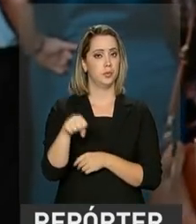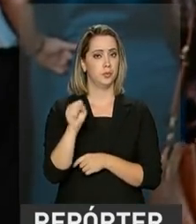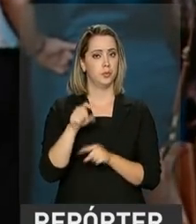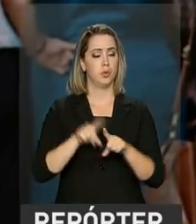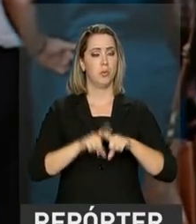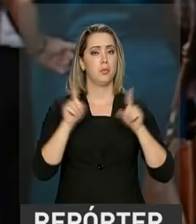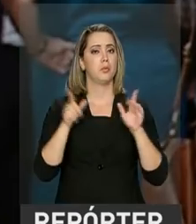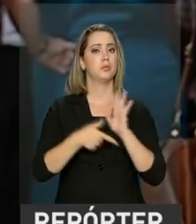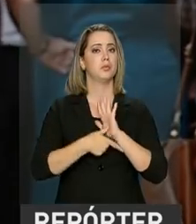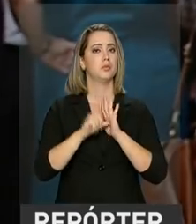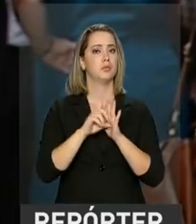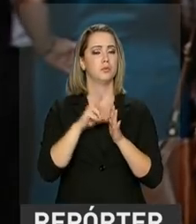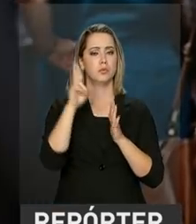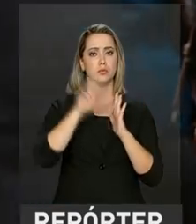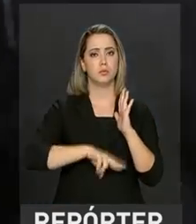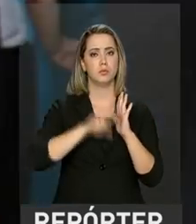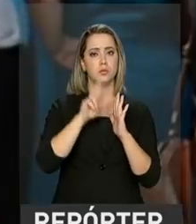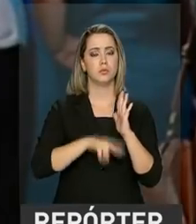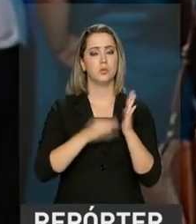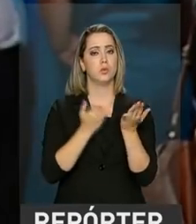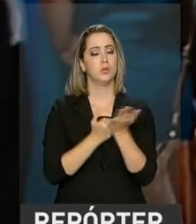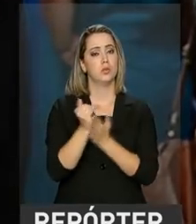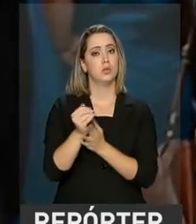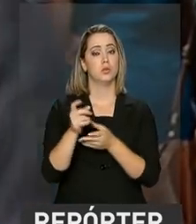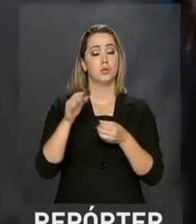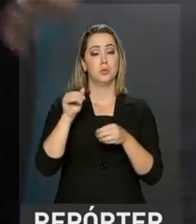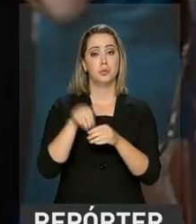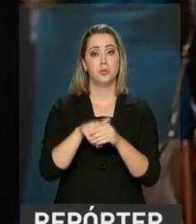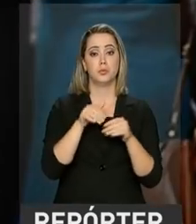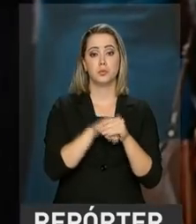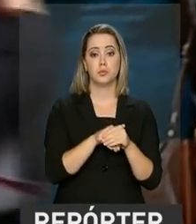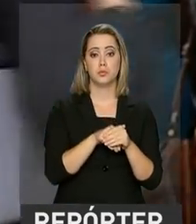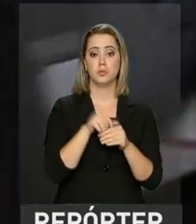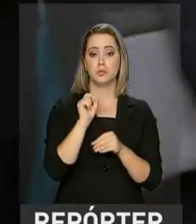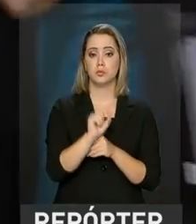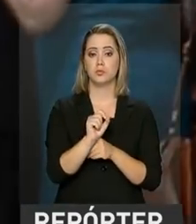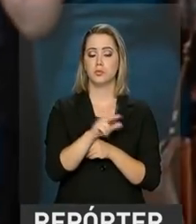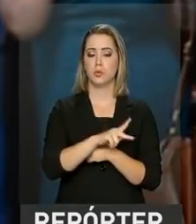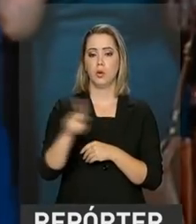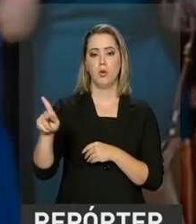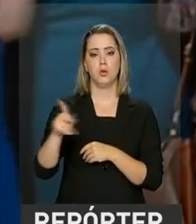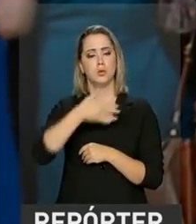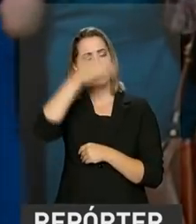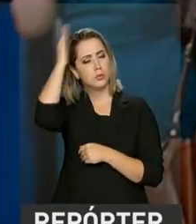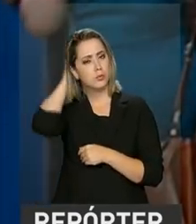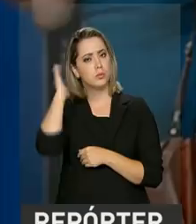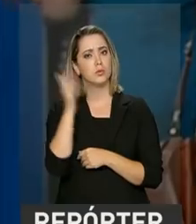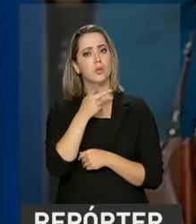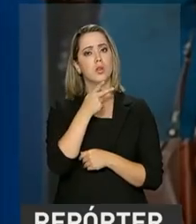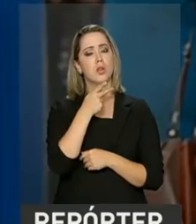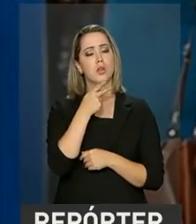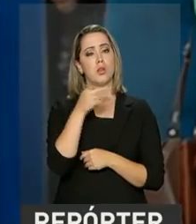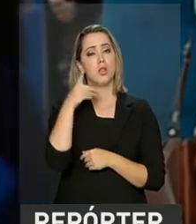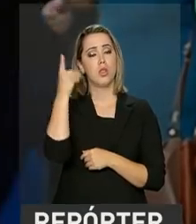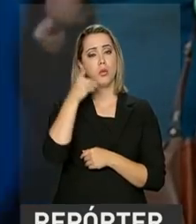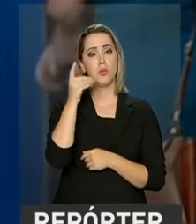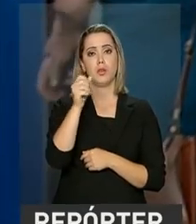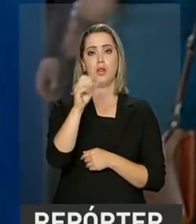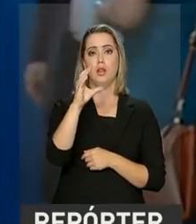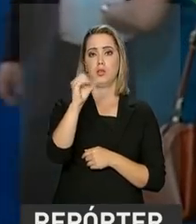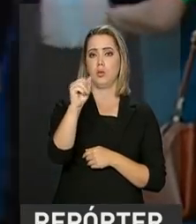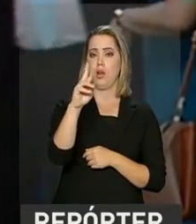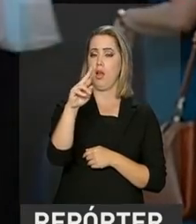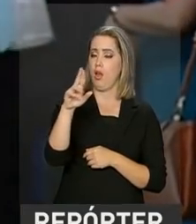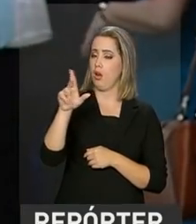do relatório começar a ser votado, propriamente dito, o presidente da comissão, deputado Carlos Marum, estabeleceu